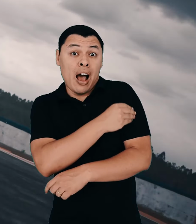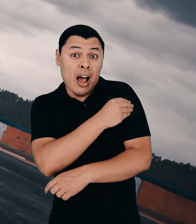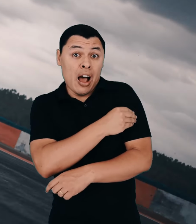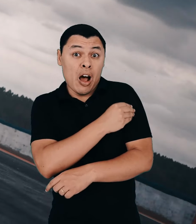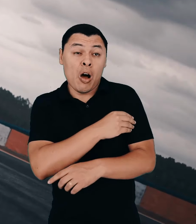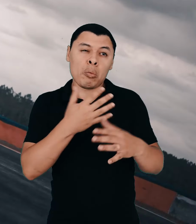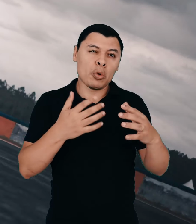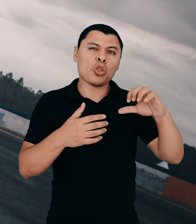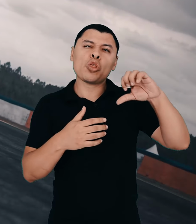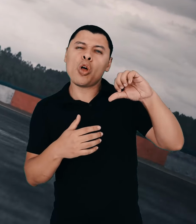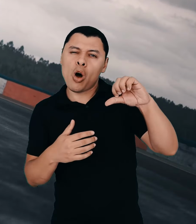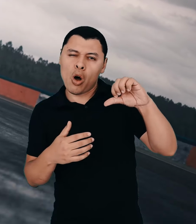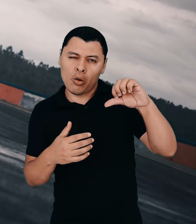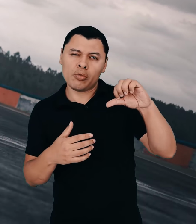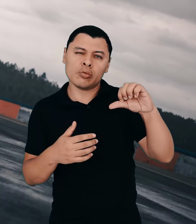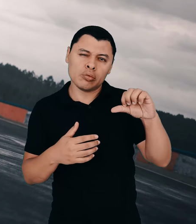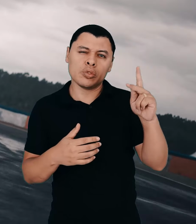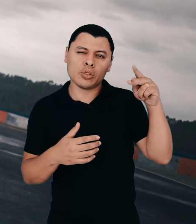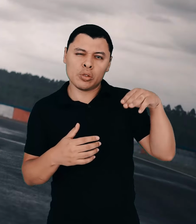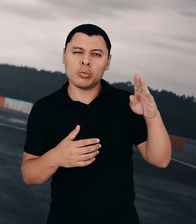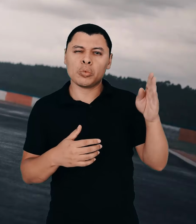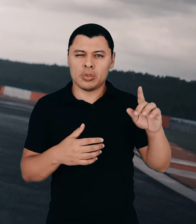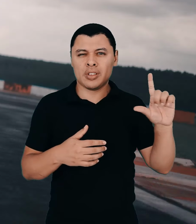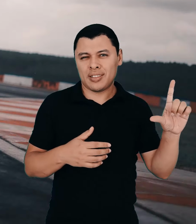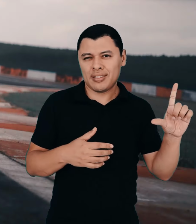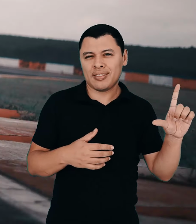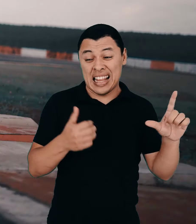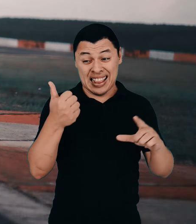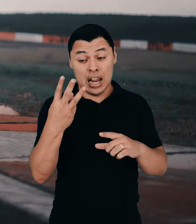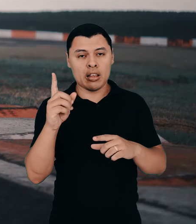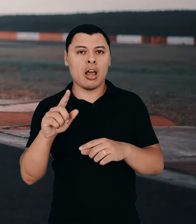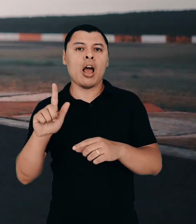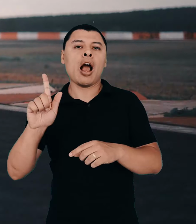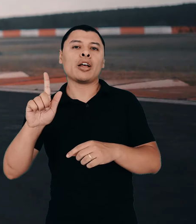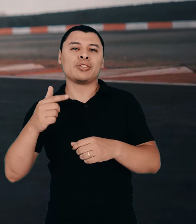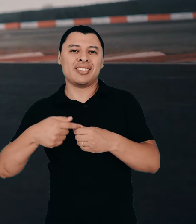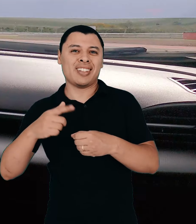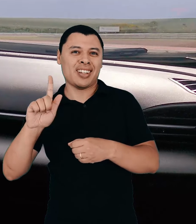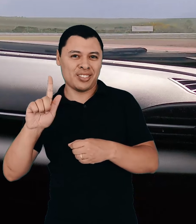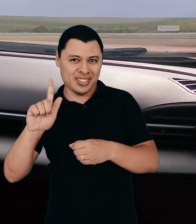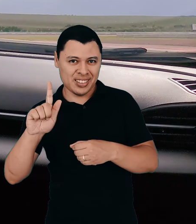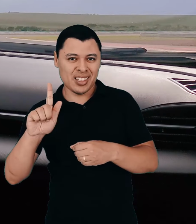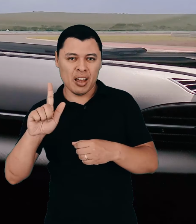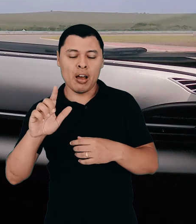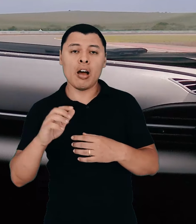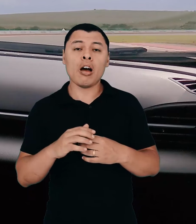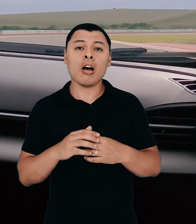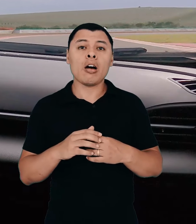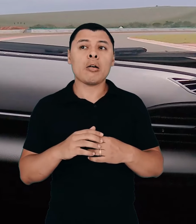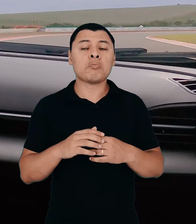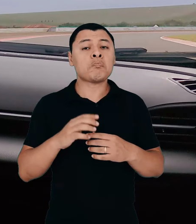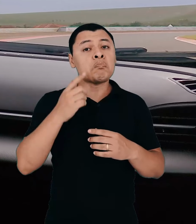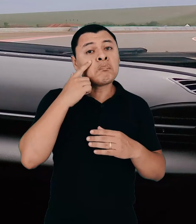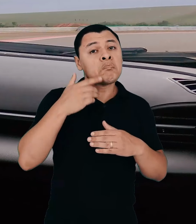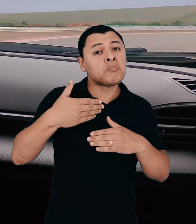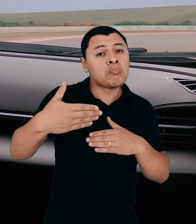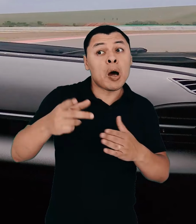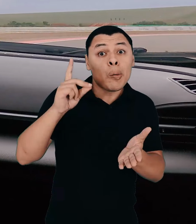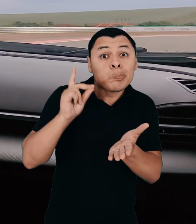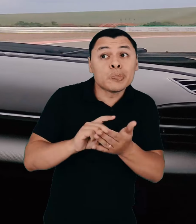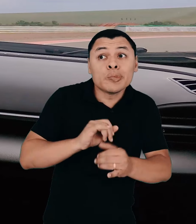dos seus 9, né, historicamente aí, fazendo uma proporção baseada na experiência minha, né? Mas na área dos comentários a gente vai complementar